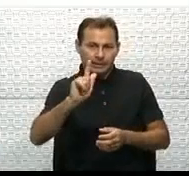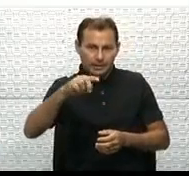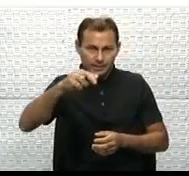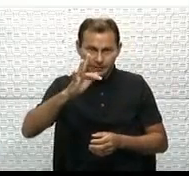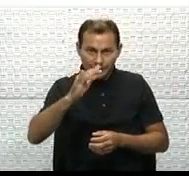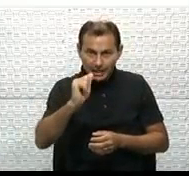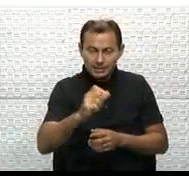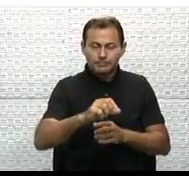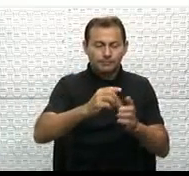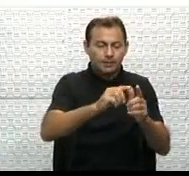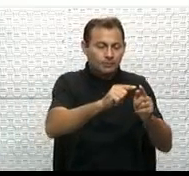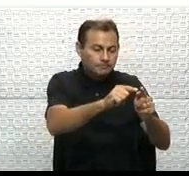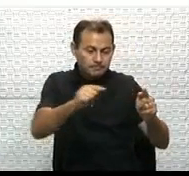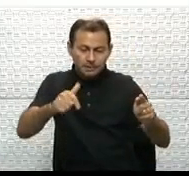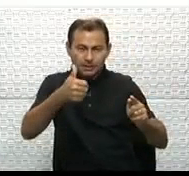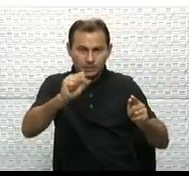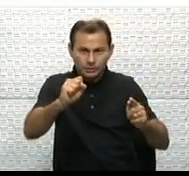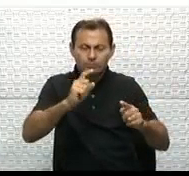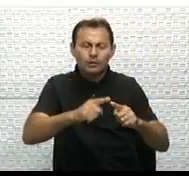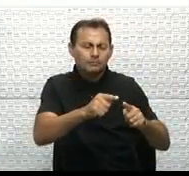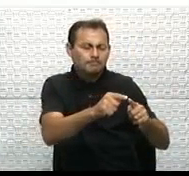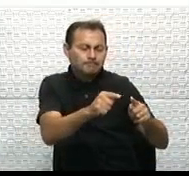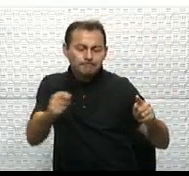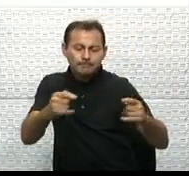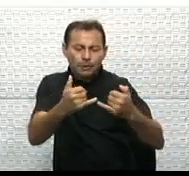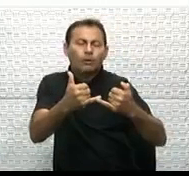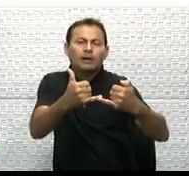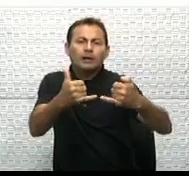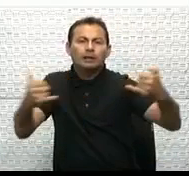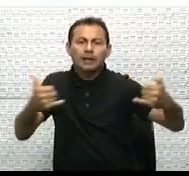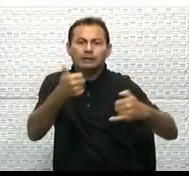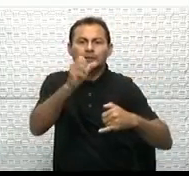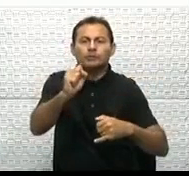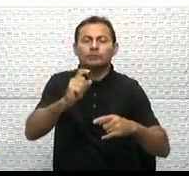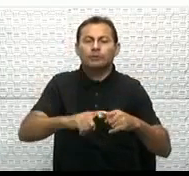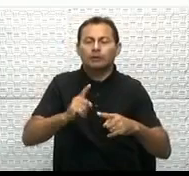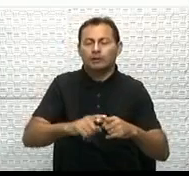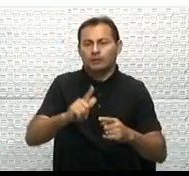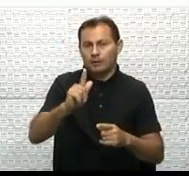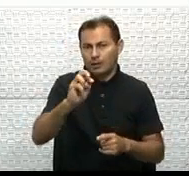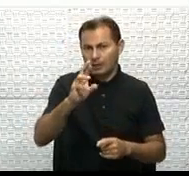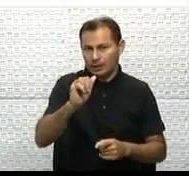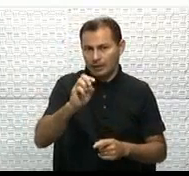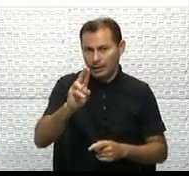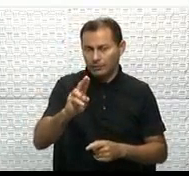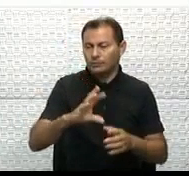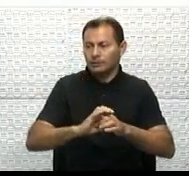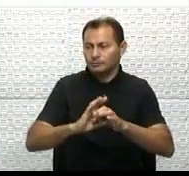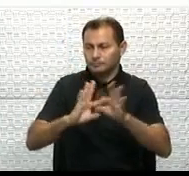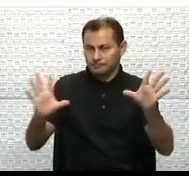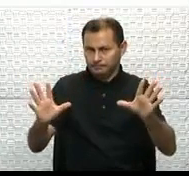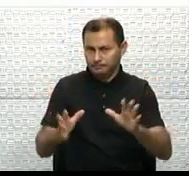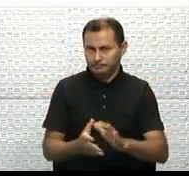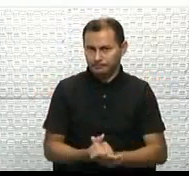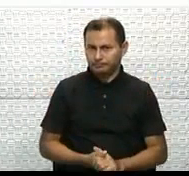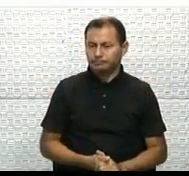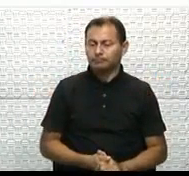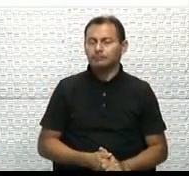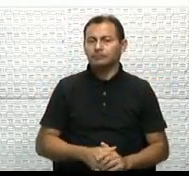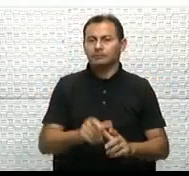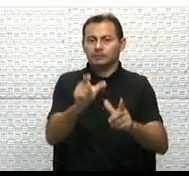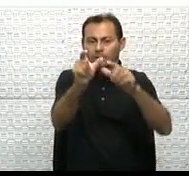na linha 18. Por que na linha 18? Os nossos graus de liberdade. E